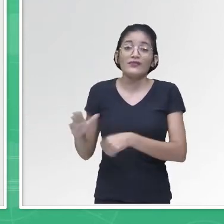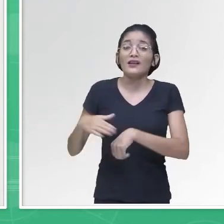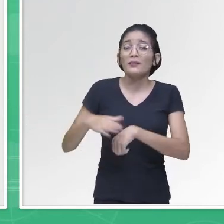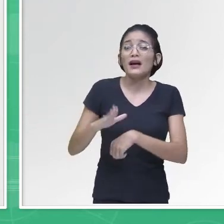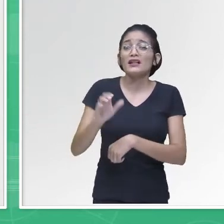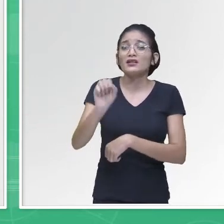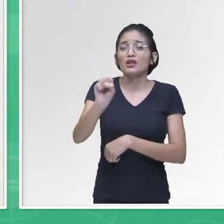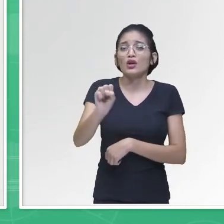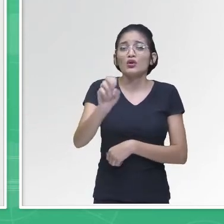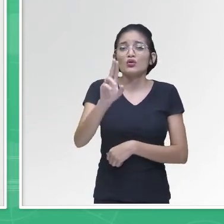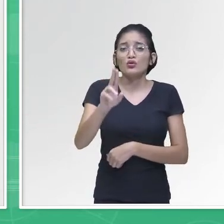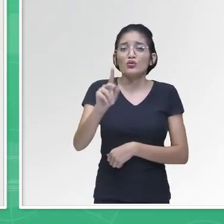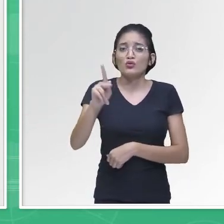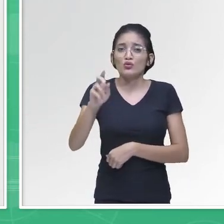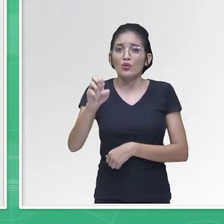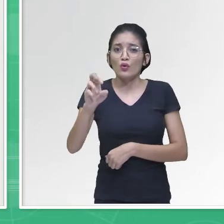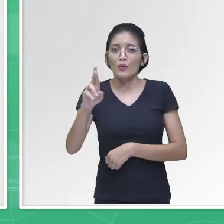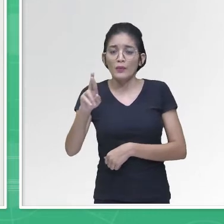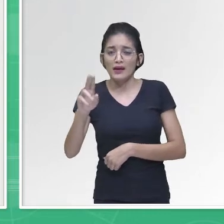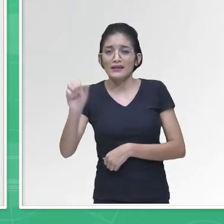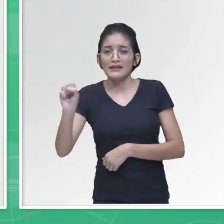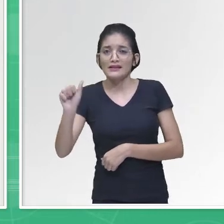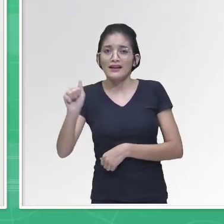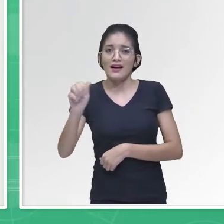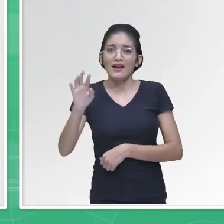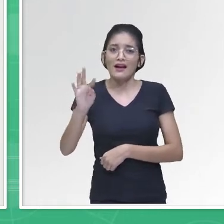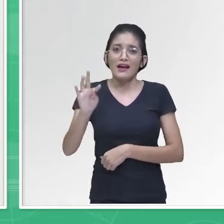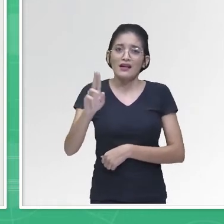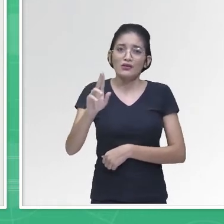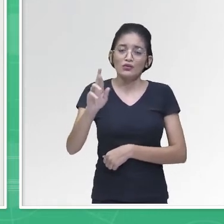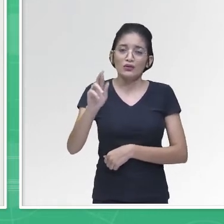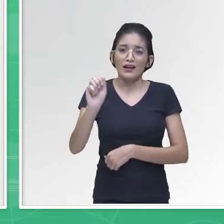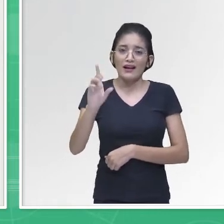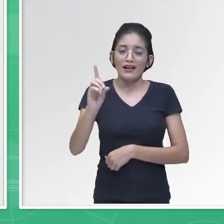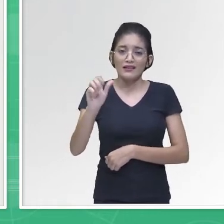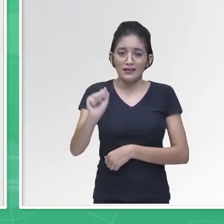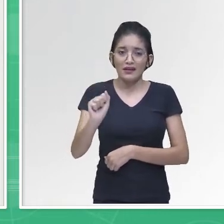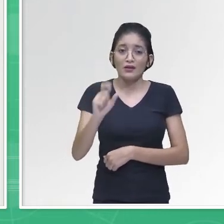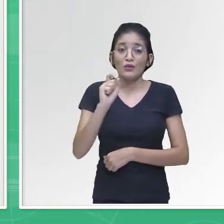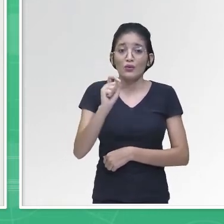supersaturada. Aqui a quantidade do soluto